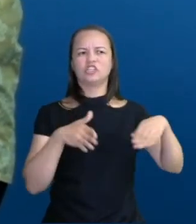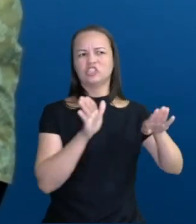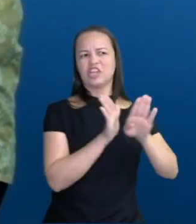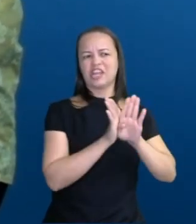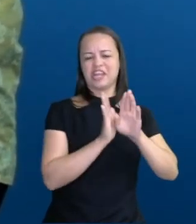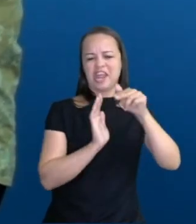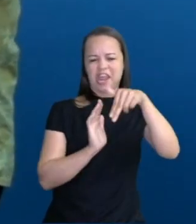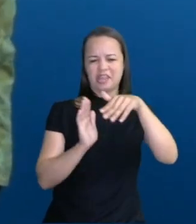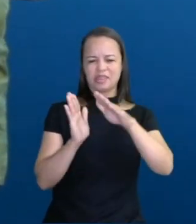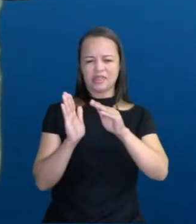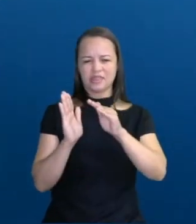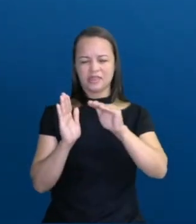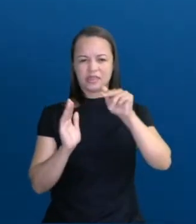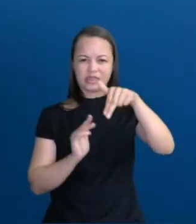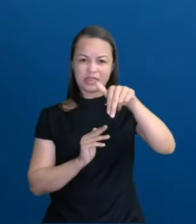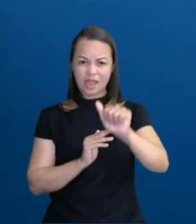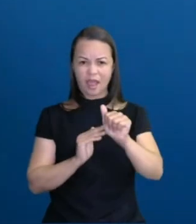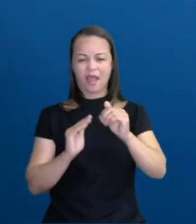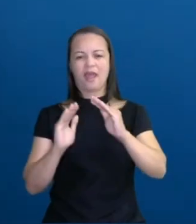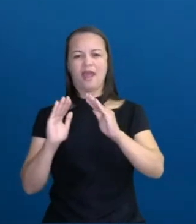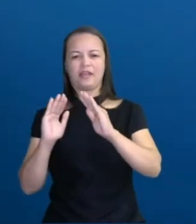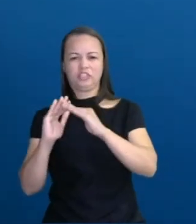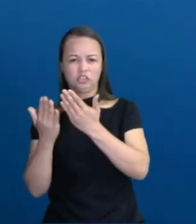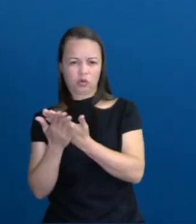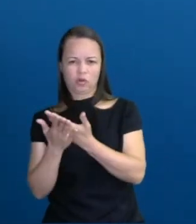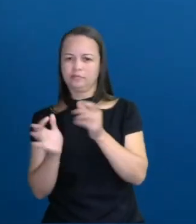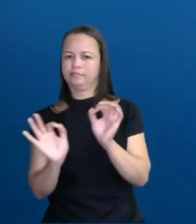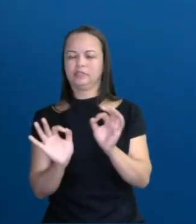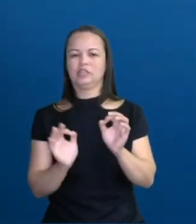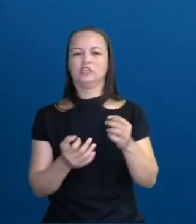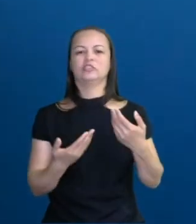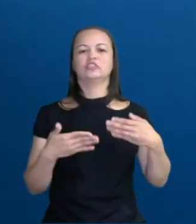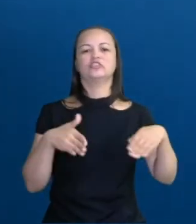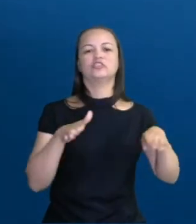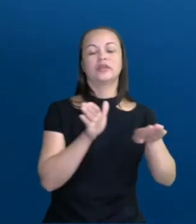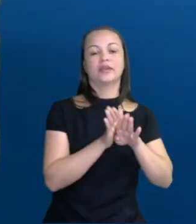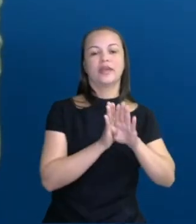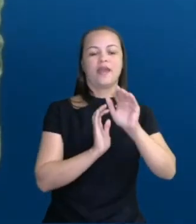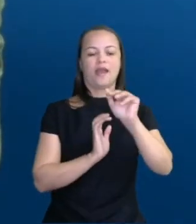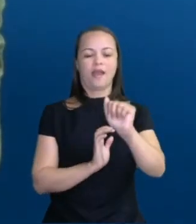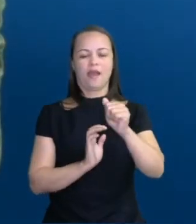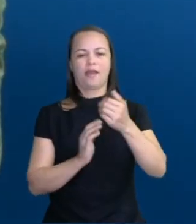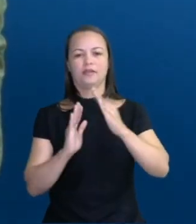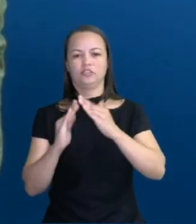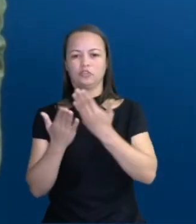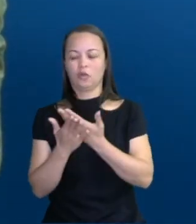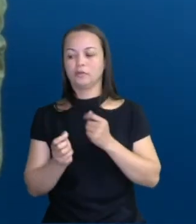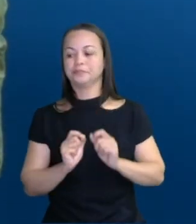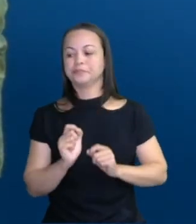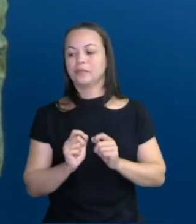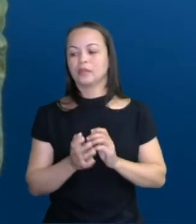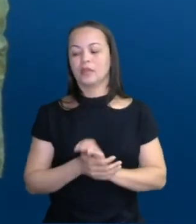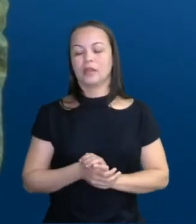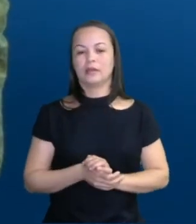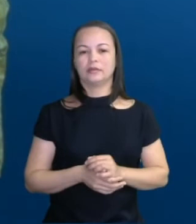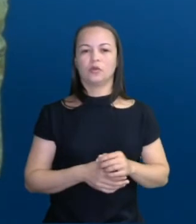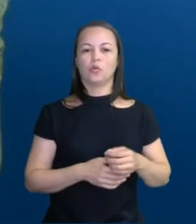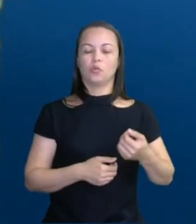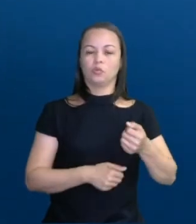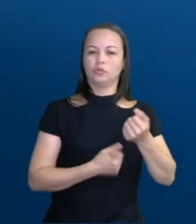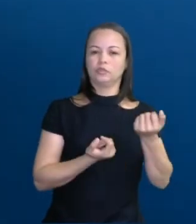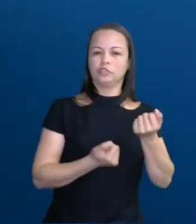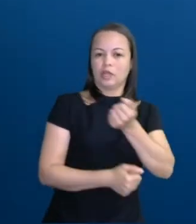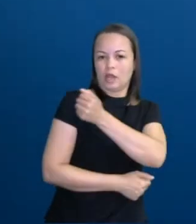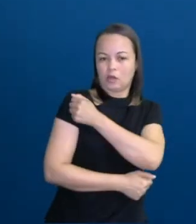cheguei à escola letra e os alunos chegaram ao cinema quem chega chega